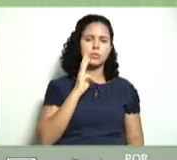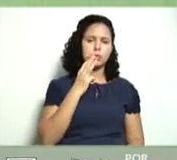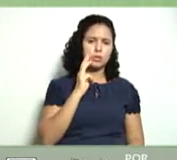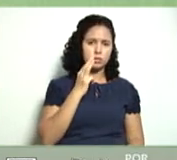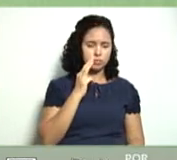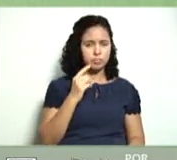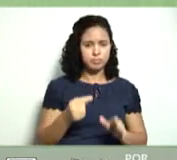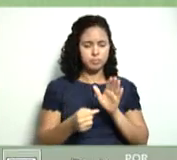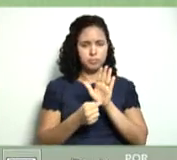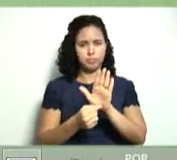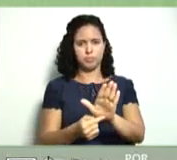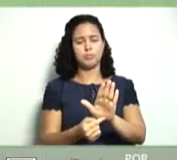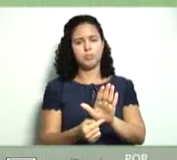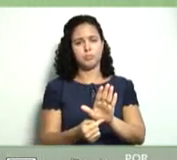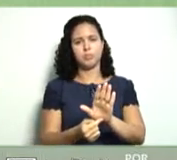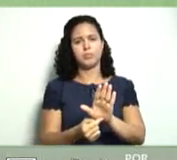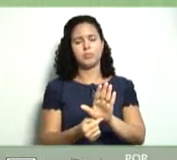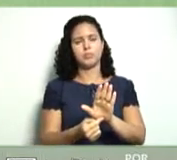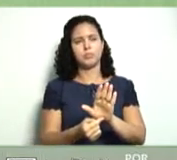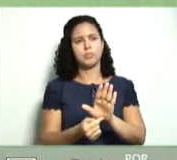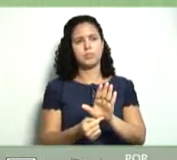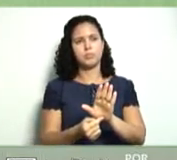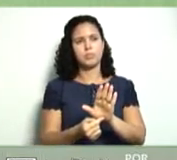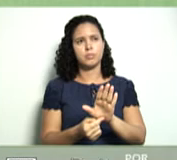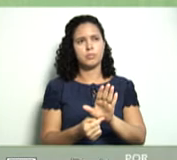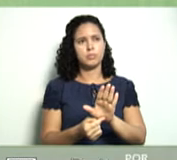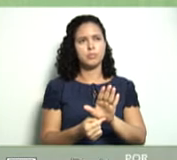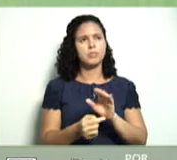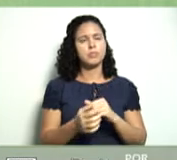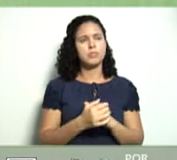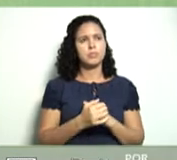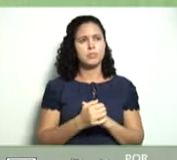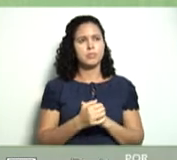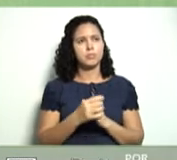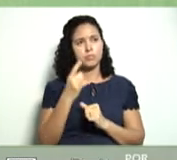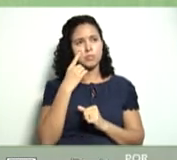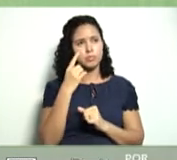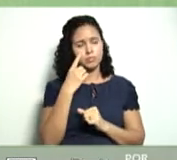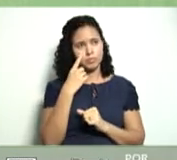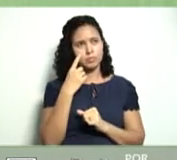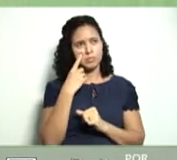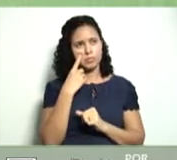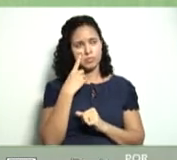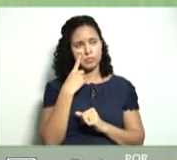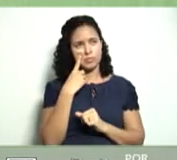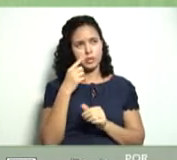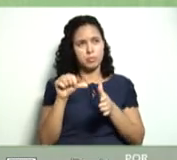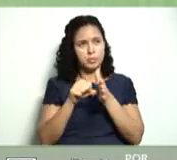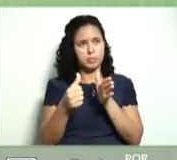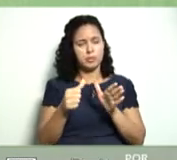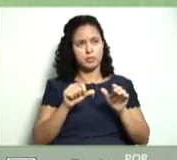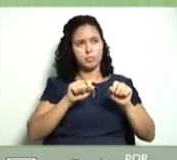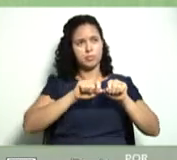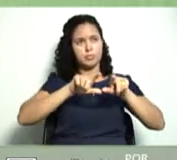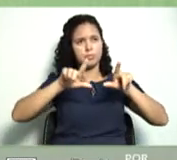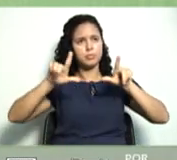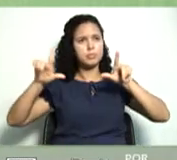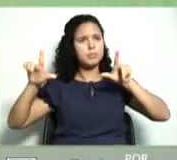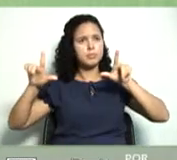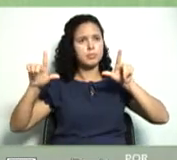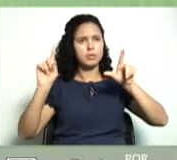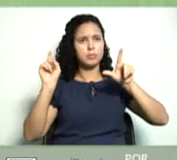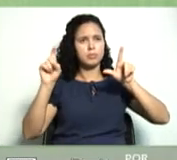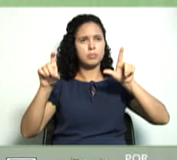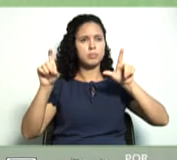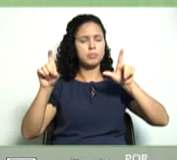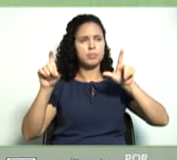vocês eu vou excluir isso daqui e vou vir aqui ó observa vocês estão aqui em página inicial clique no menu